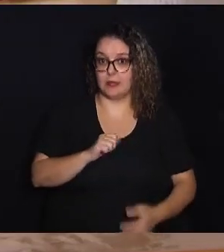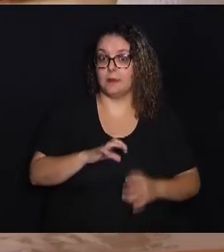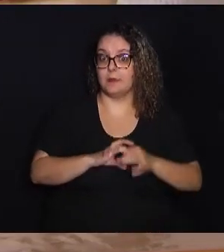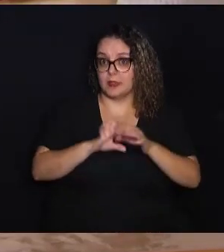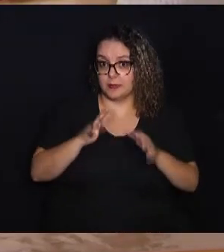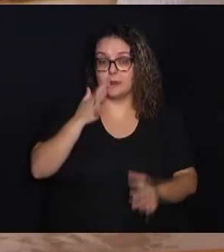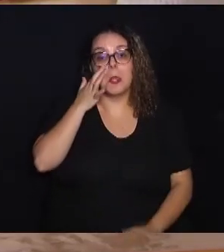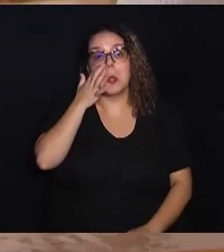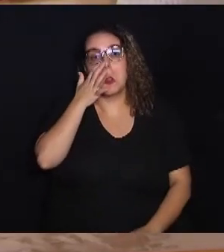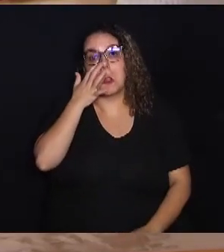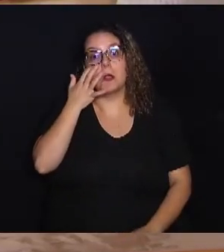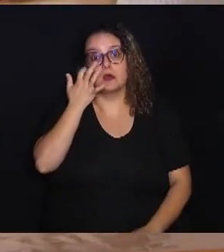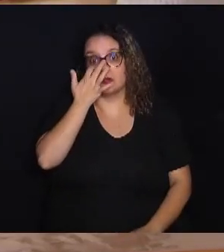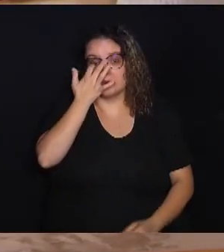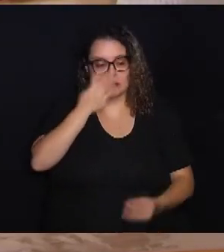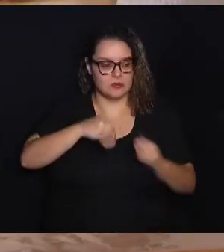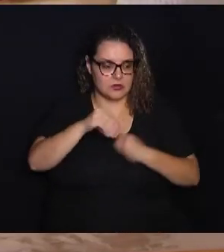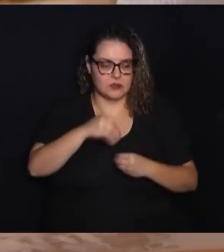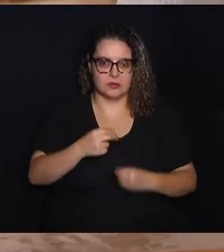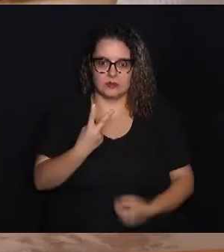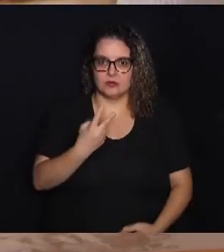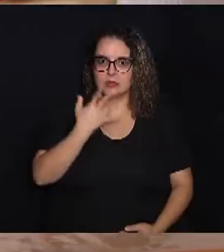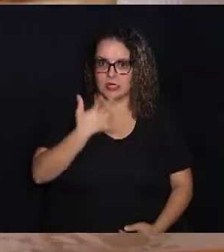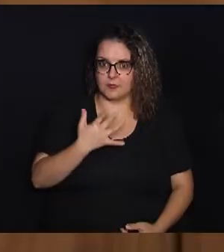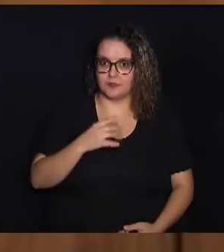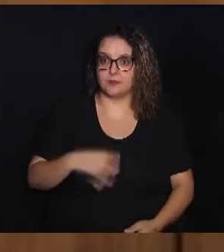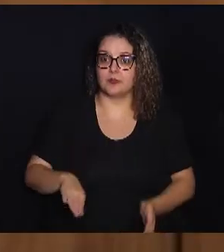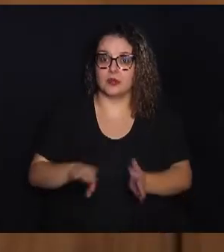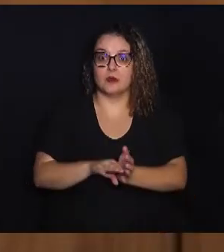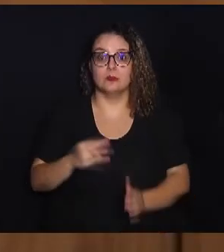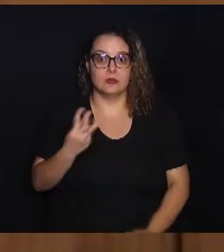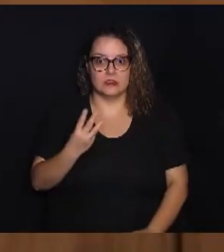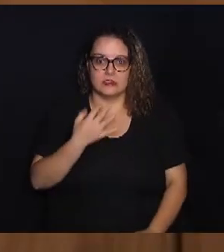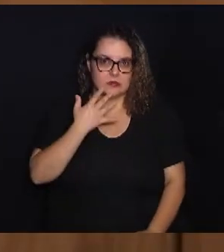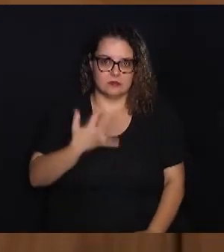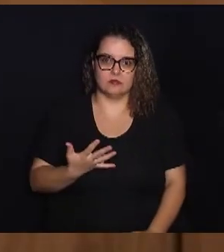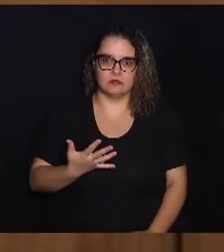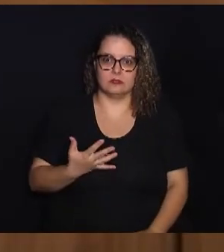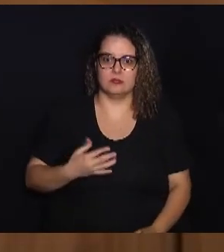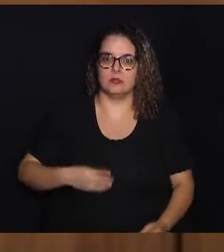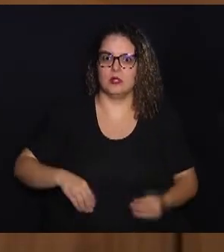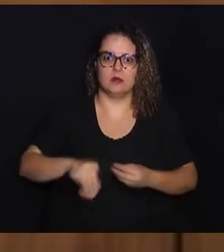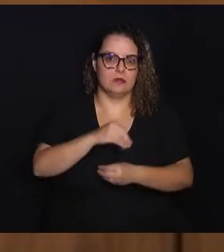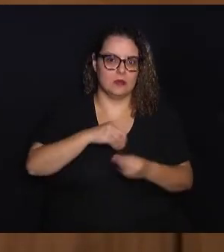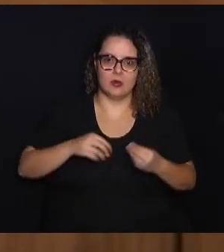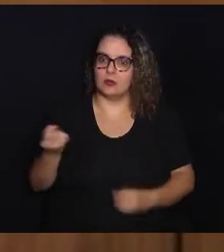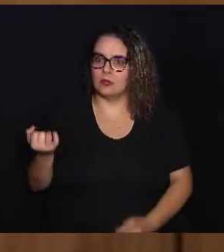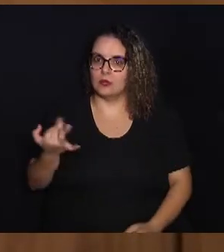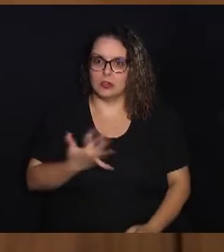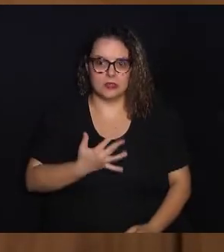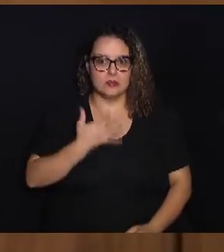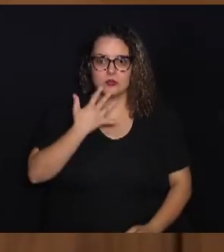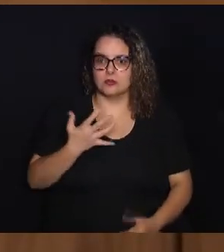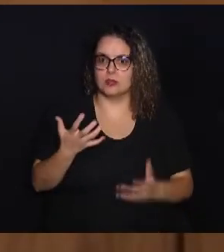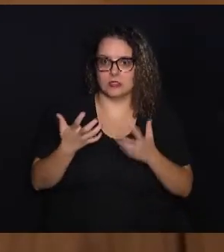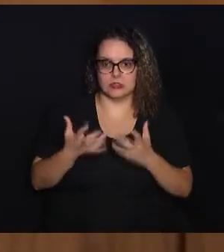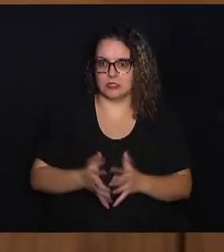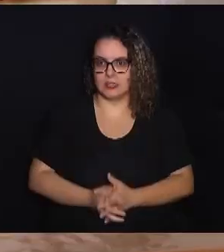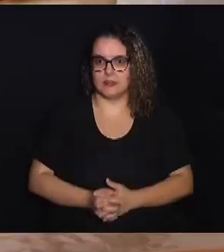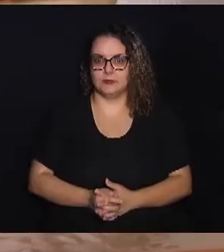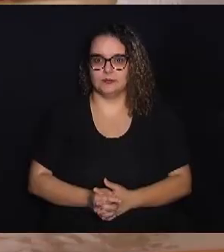rosa, por exemplo, é uma combinação que tem feito bastante sucesso e é uma combinação mais recente